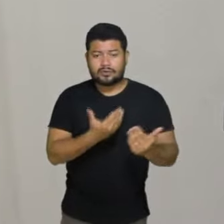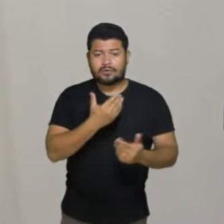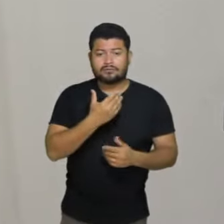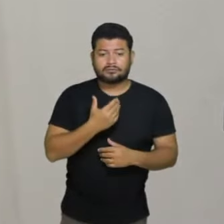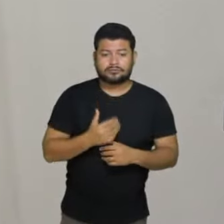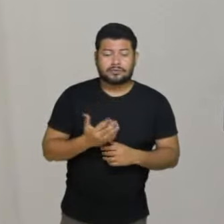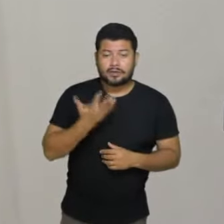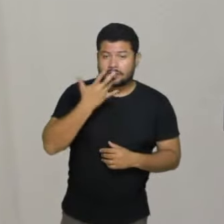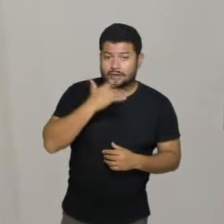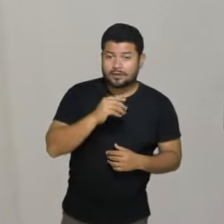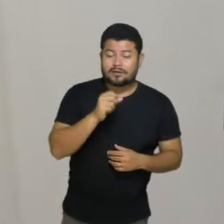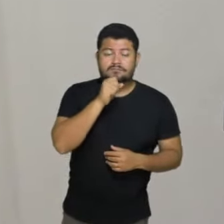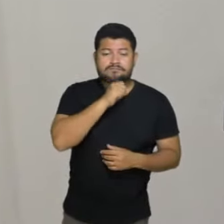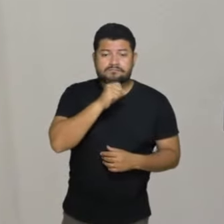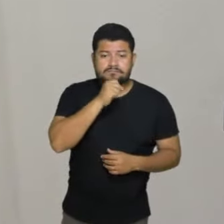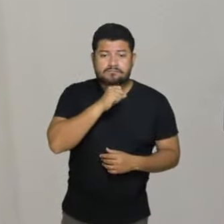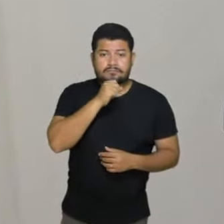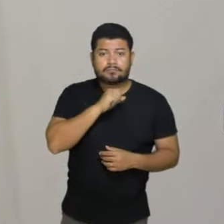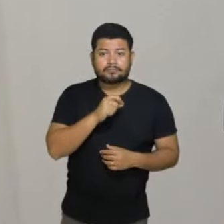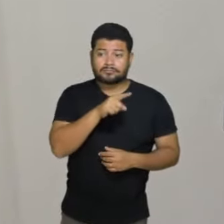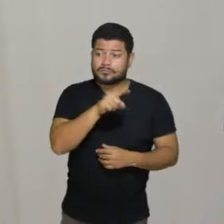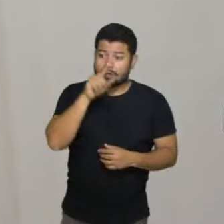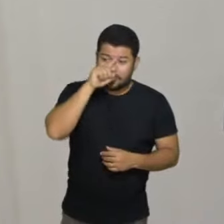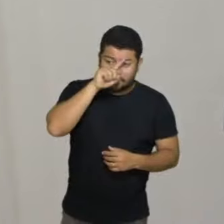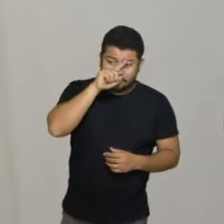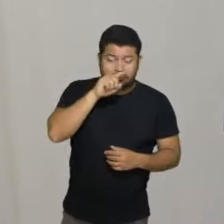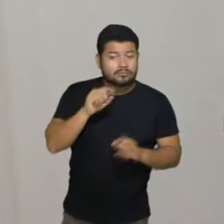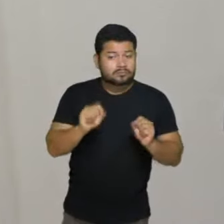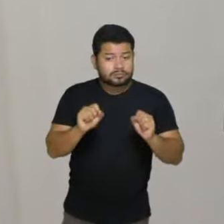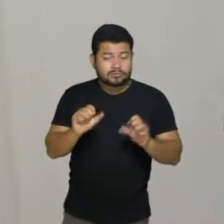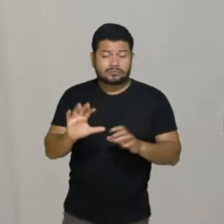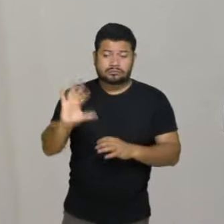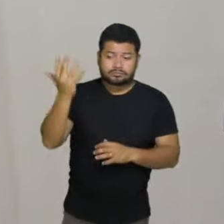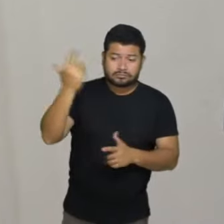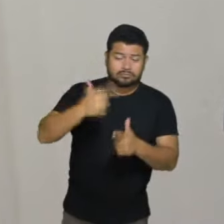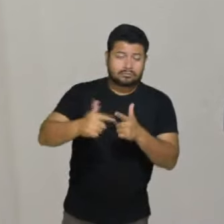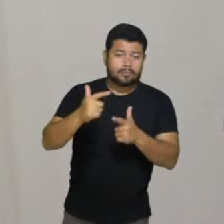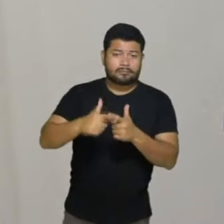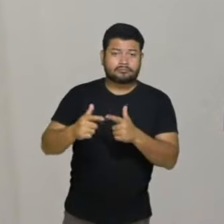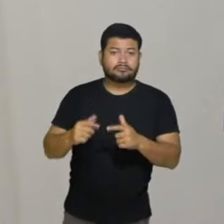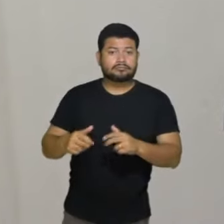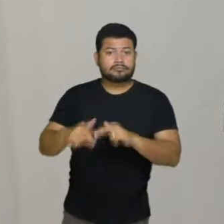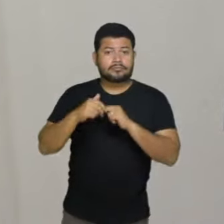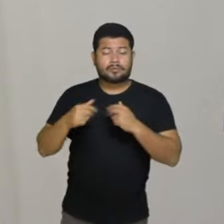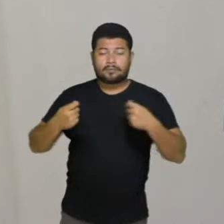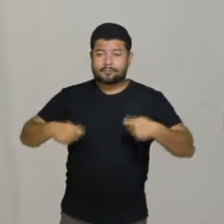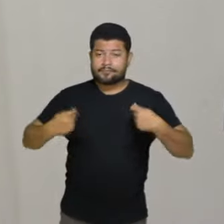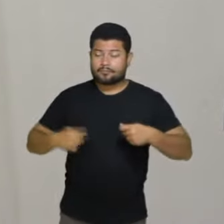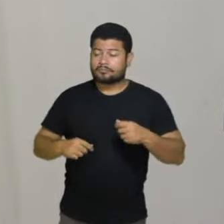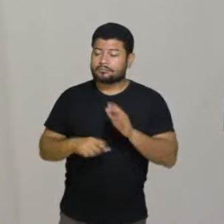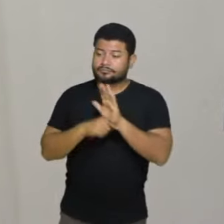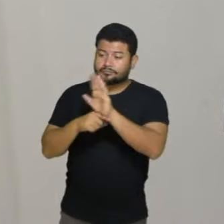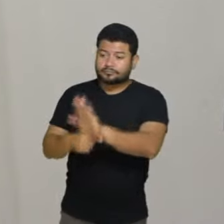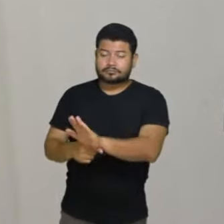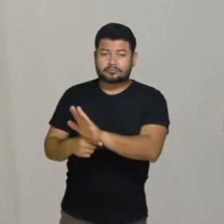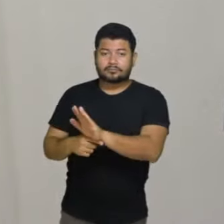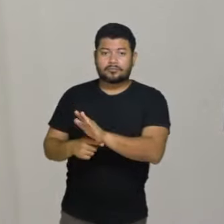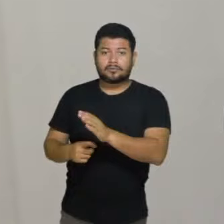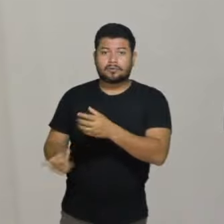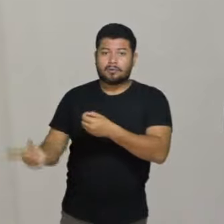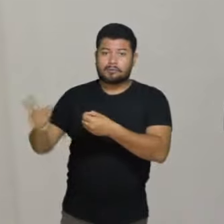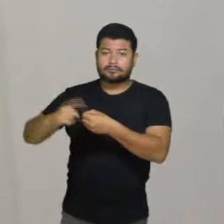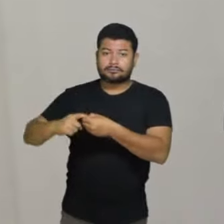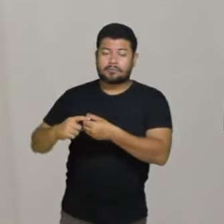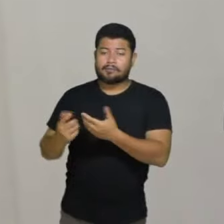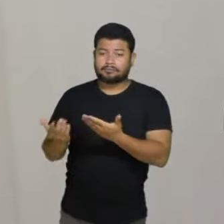risco. Precisamos de um sistema que recupere a parcela de presos para que esta disposta